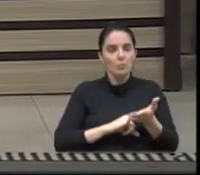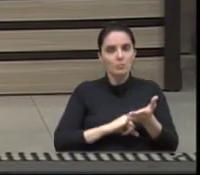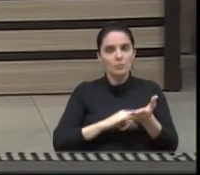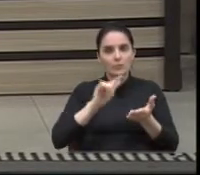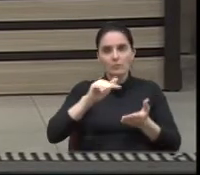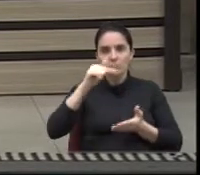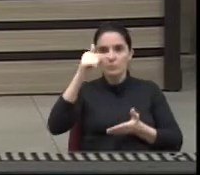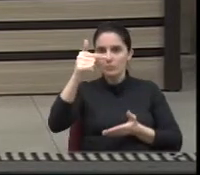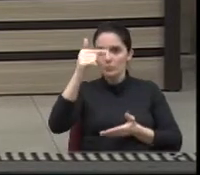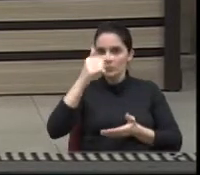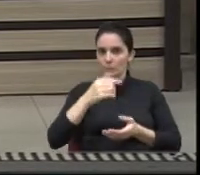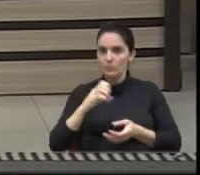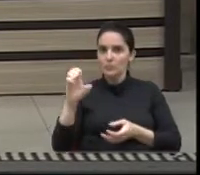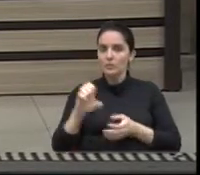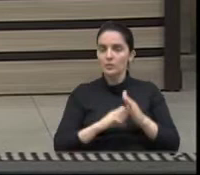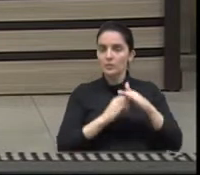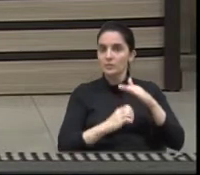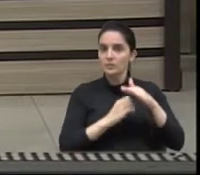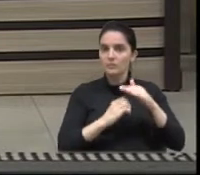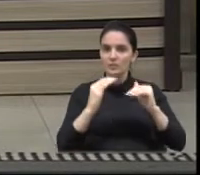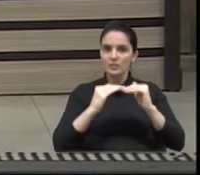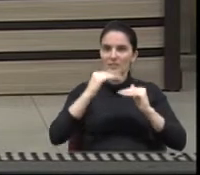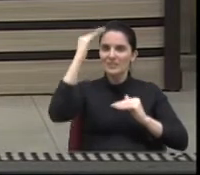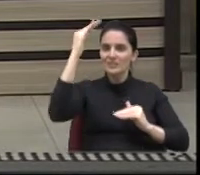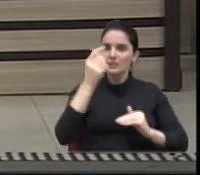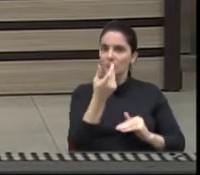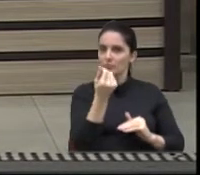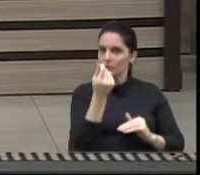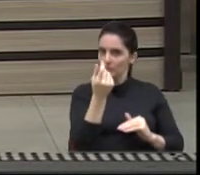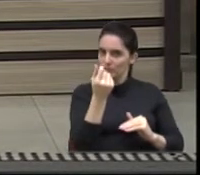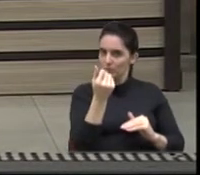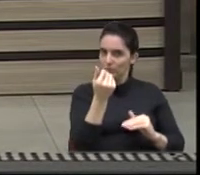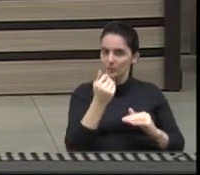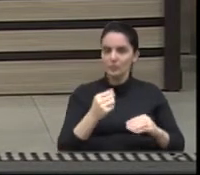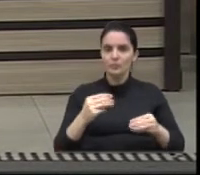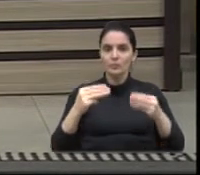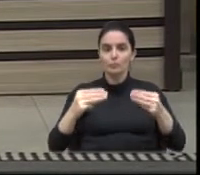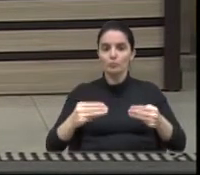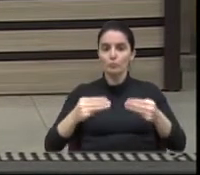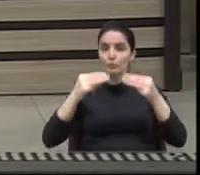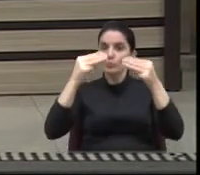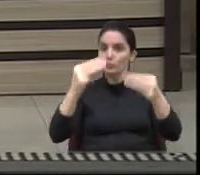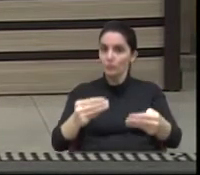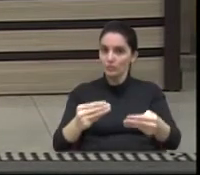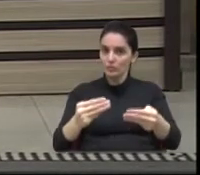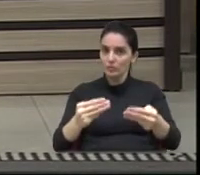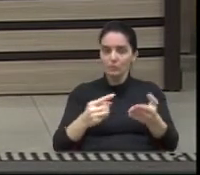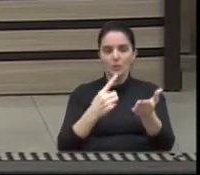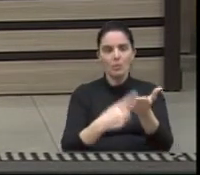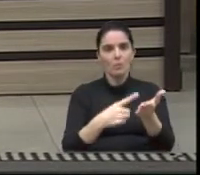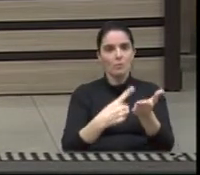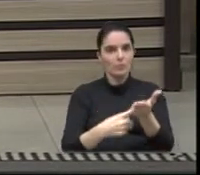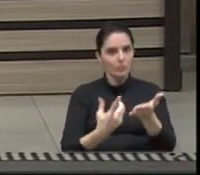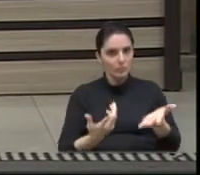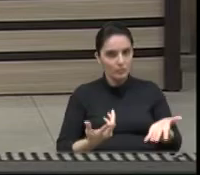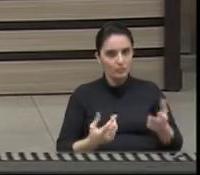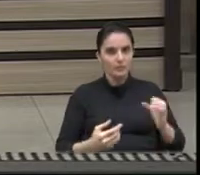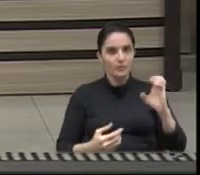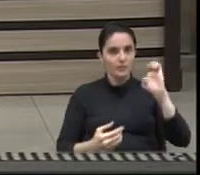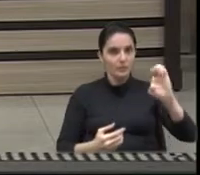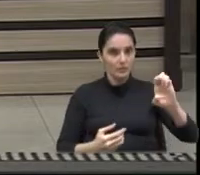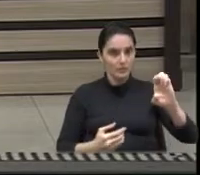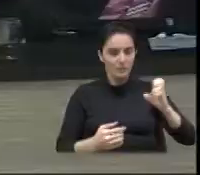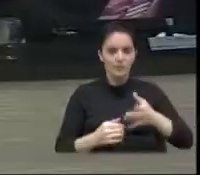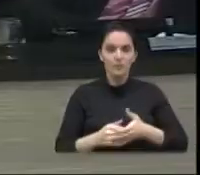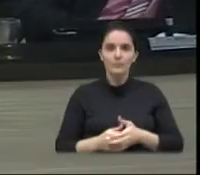de serviços acima do valor das portarias ministeriais mediante acordos verbais. E. Restos